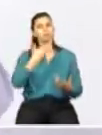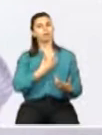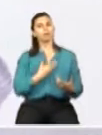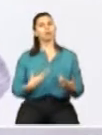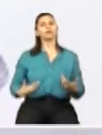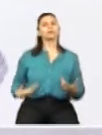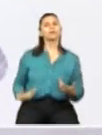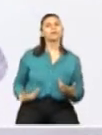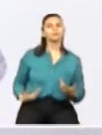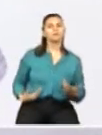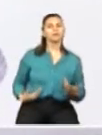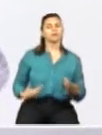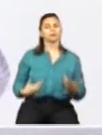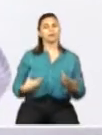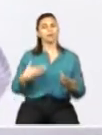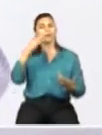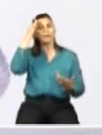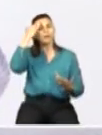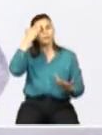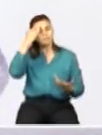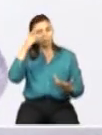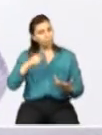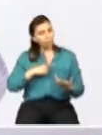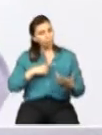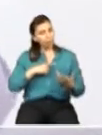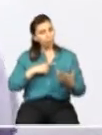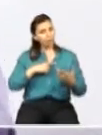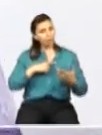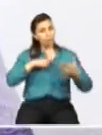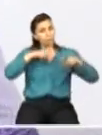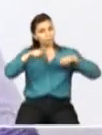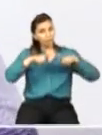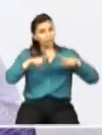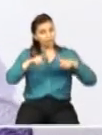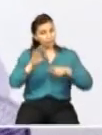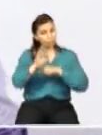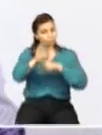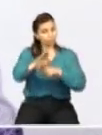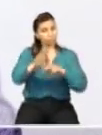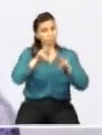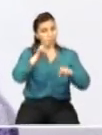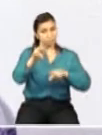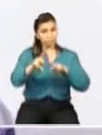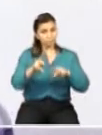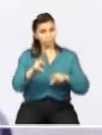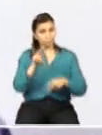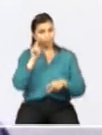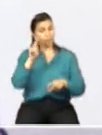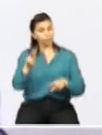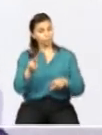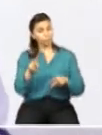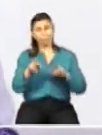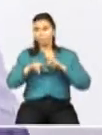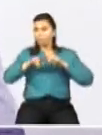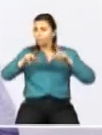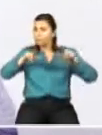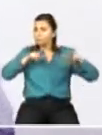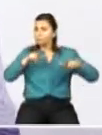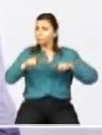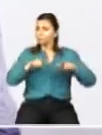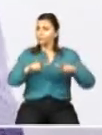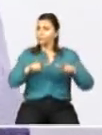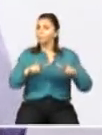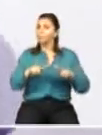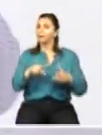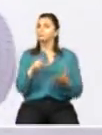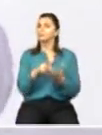de ações em prol do povo. Então, nós vemos aí várias ações sendo concretizadas através de